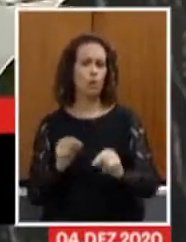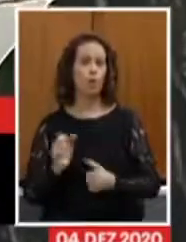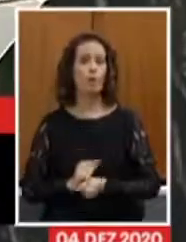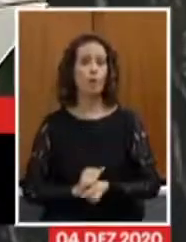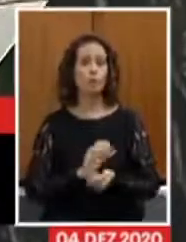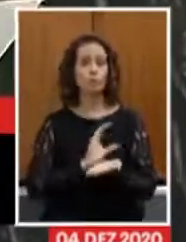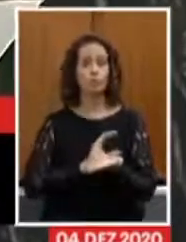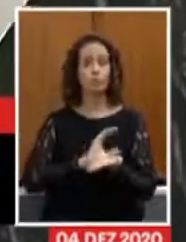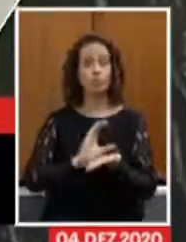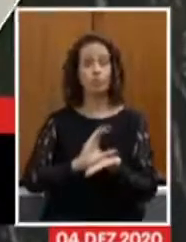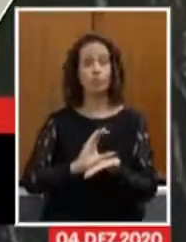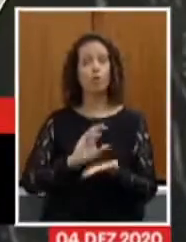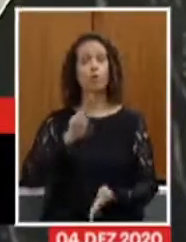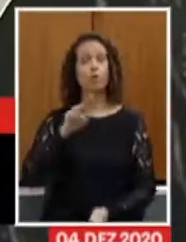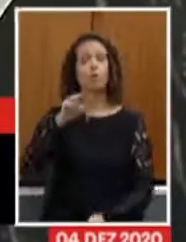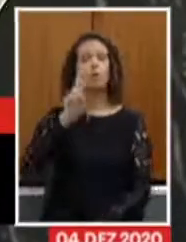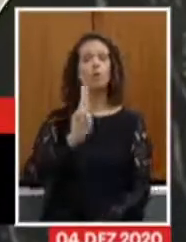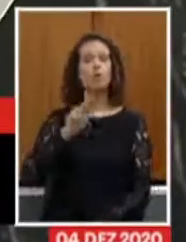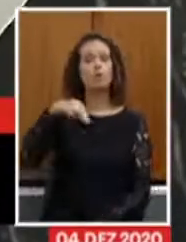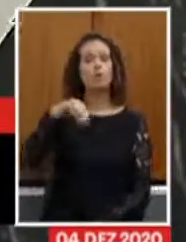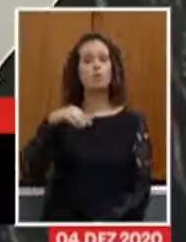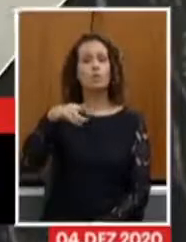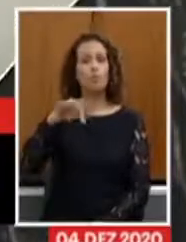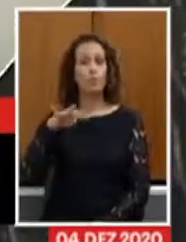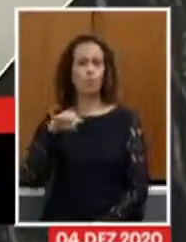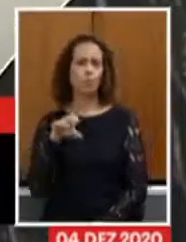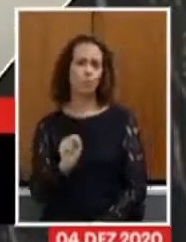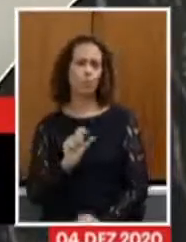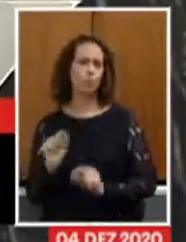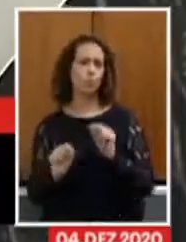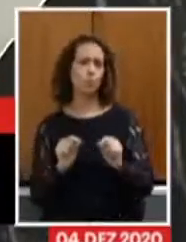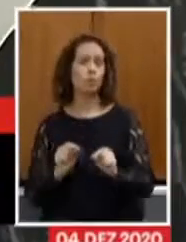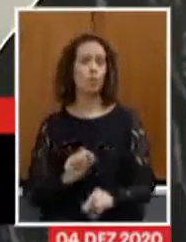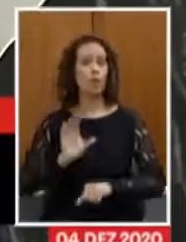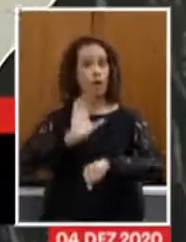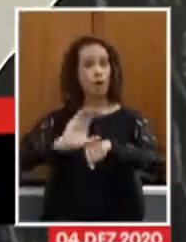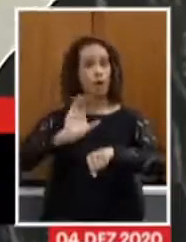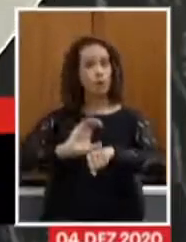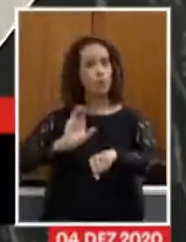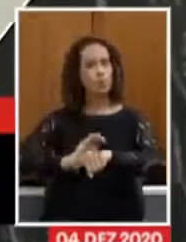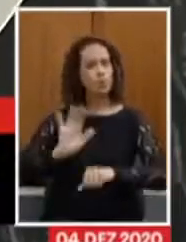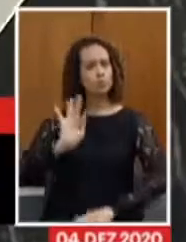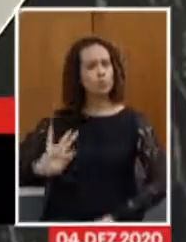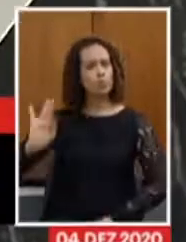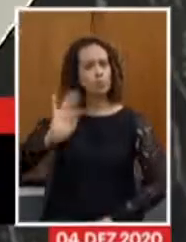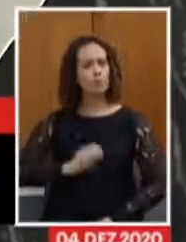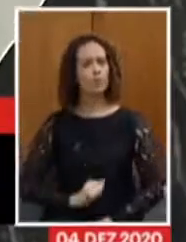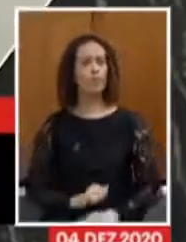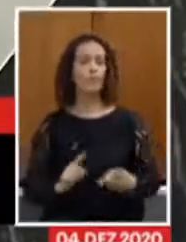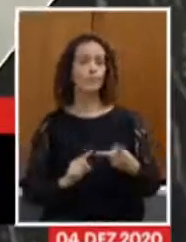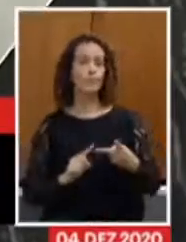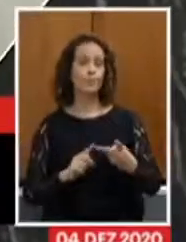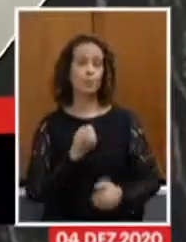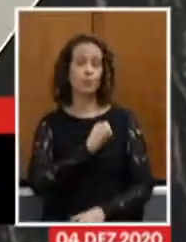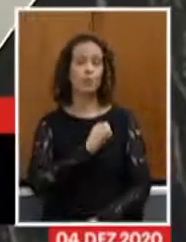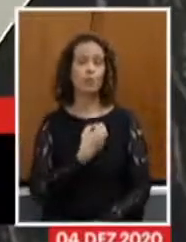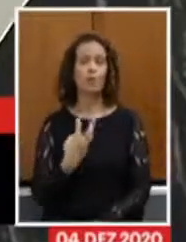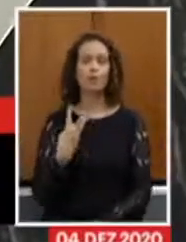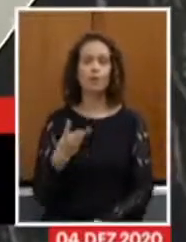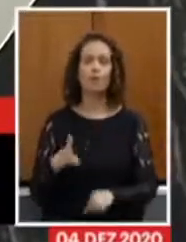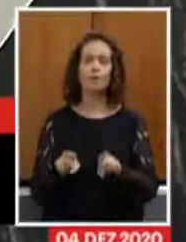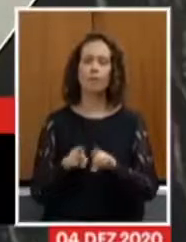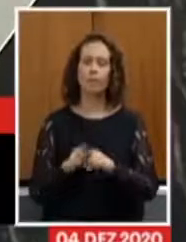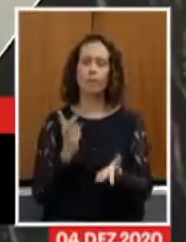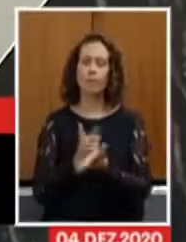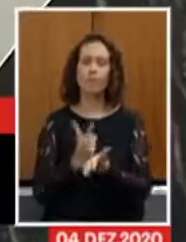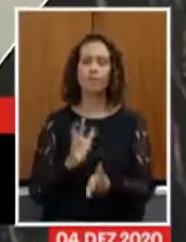para Unimontes nas atividades de cursos de graduação. A emenda número 3, também para Unimontes,